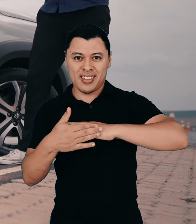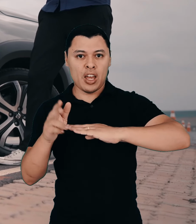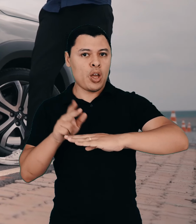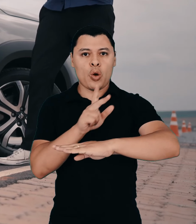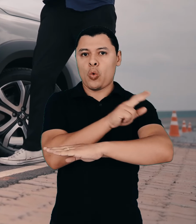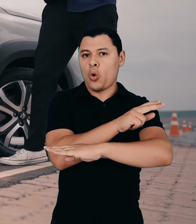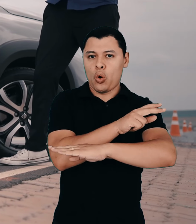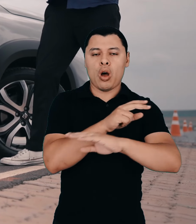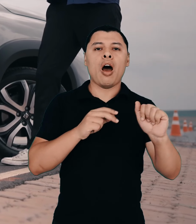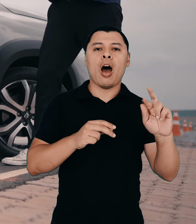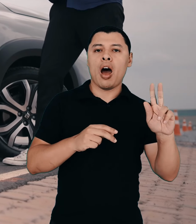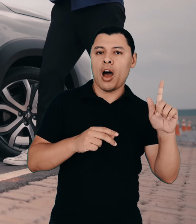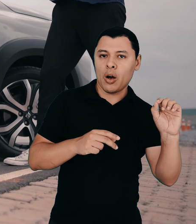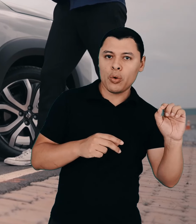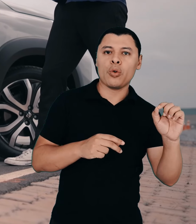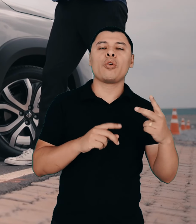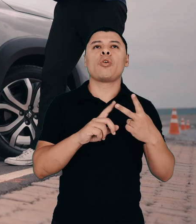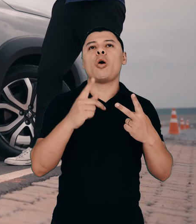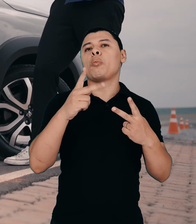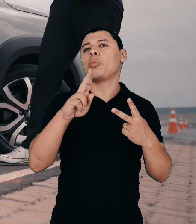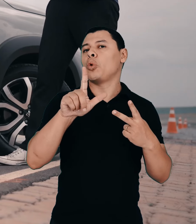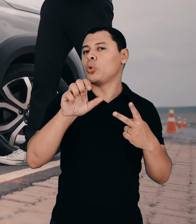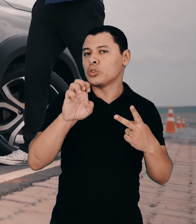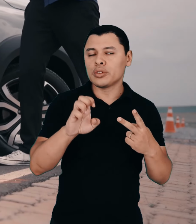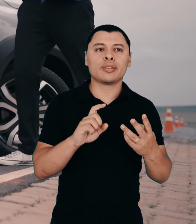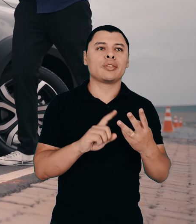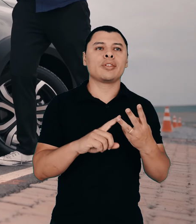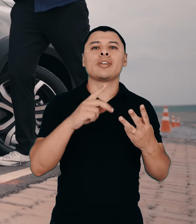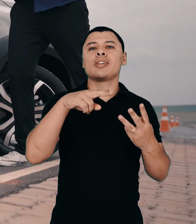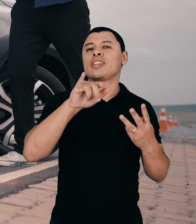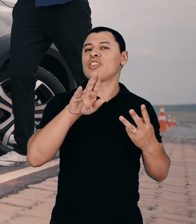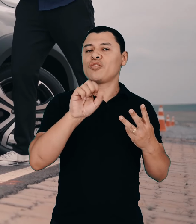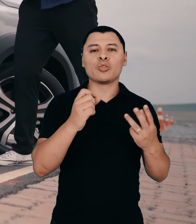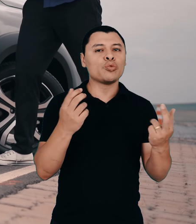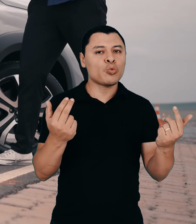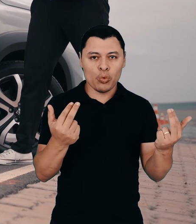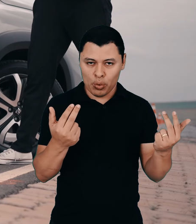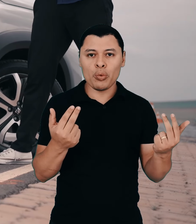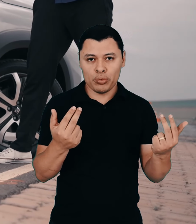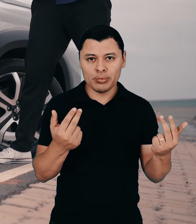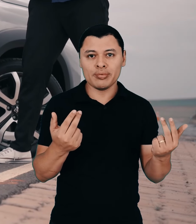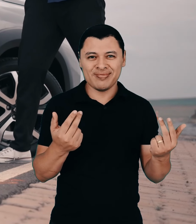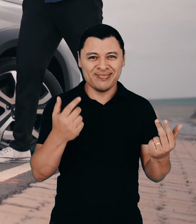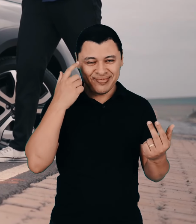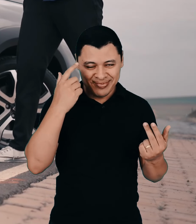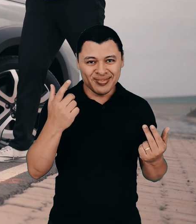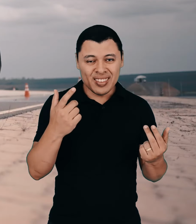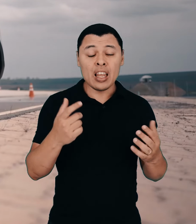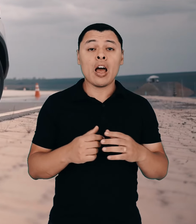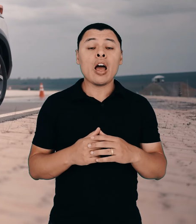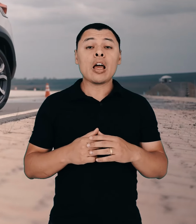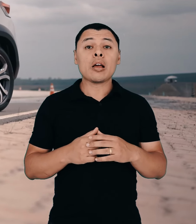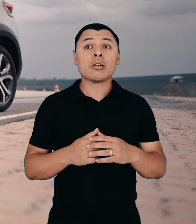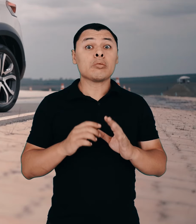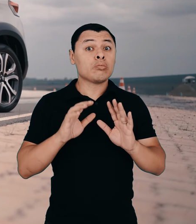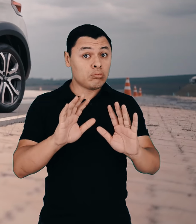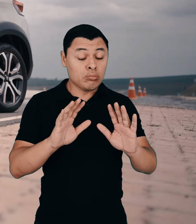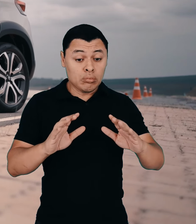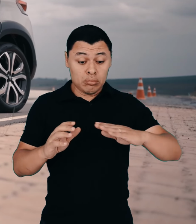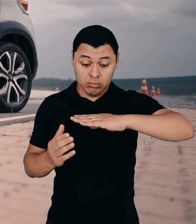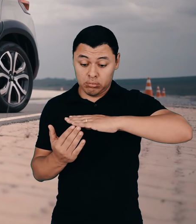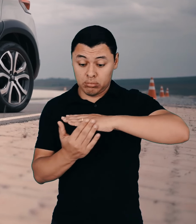Argo e Pulse, lá Polo e Nivus. Então não tem muito milagre. Nesse caso são as folhas externas, a plataforma é diferente, a gente vai falar daqui a pouquinho, mas